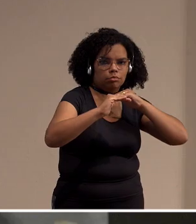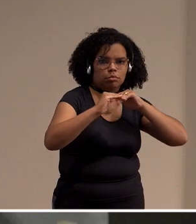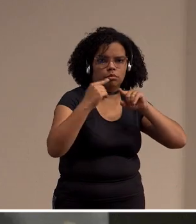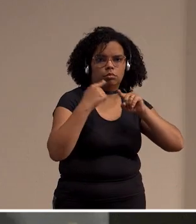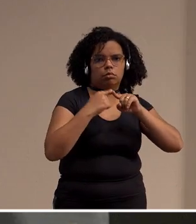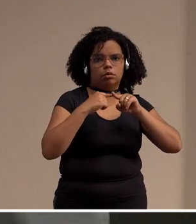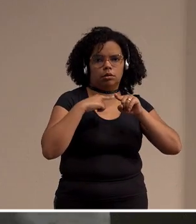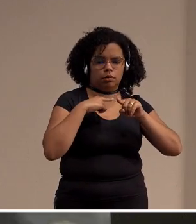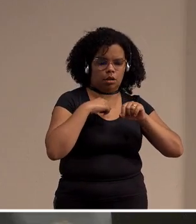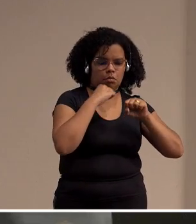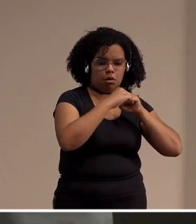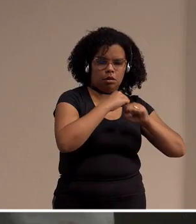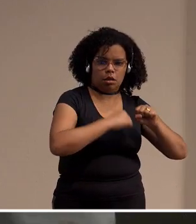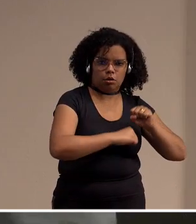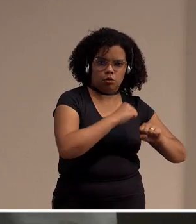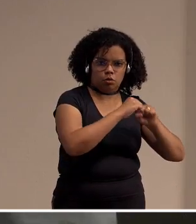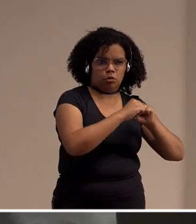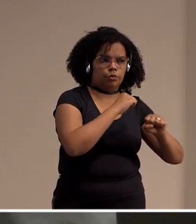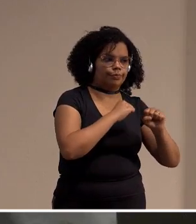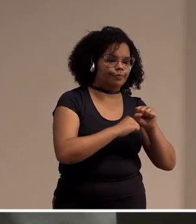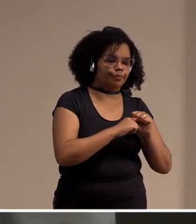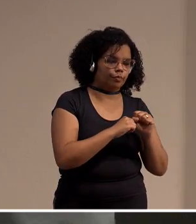que nós temos os matadouros mais